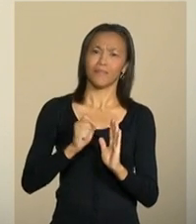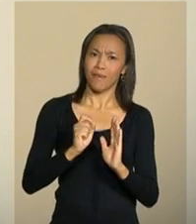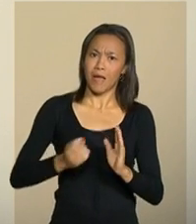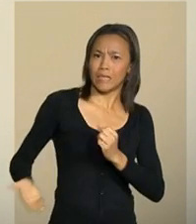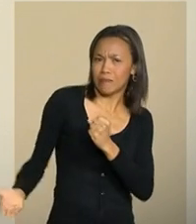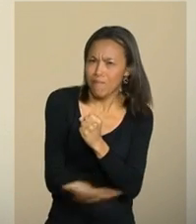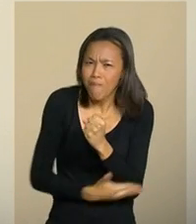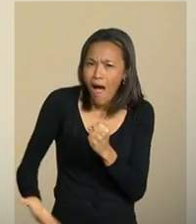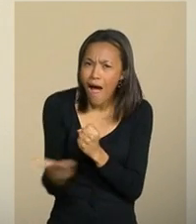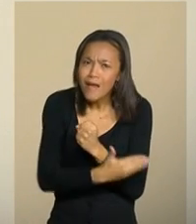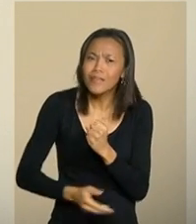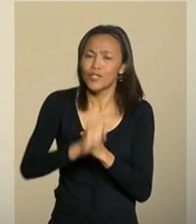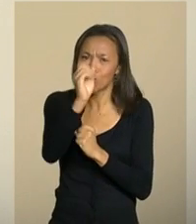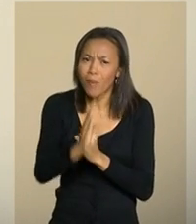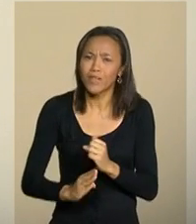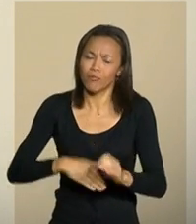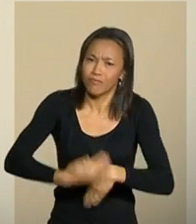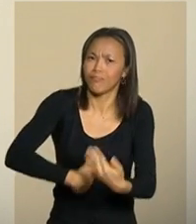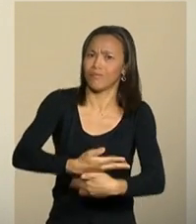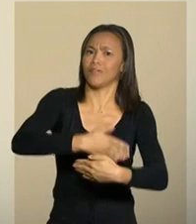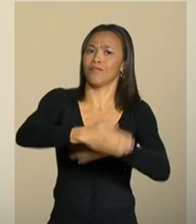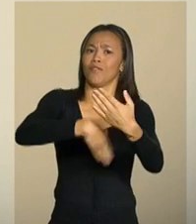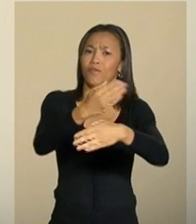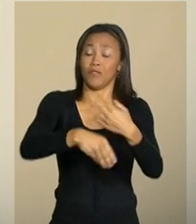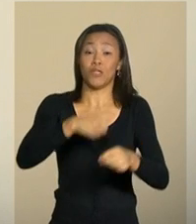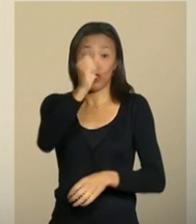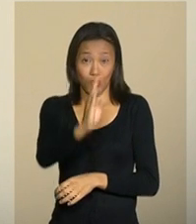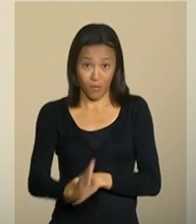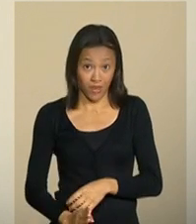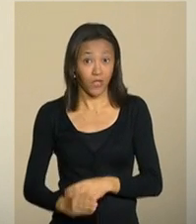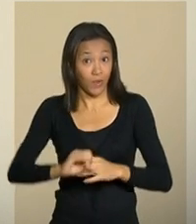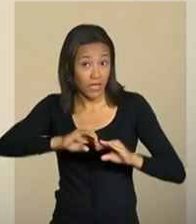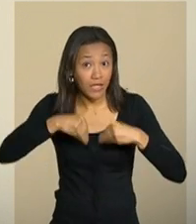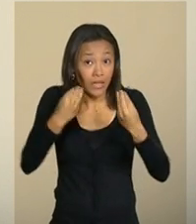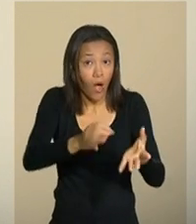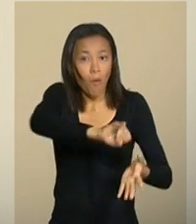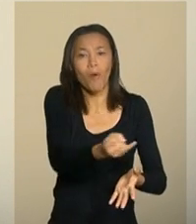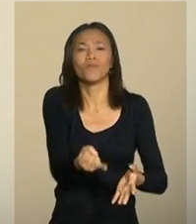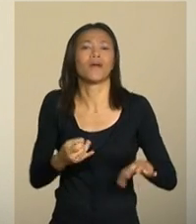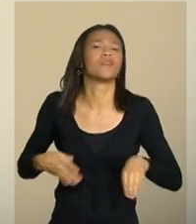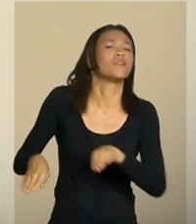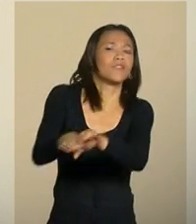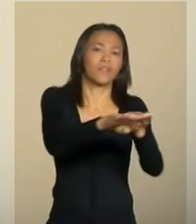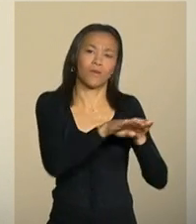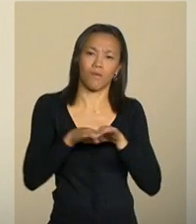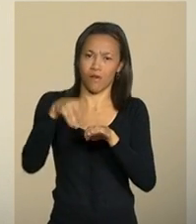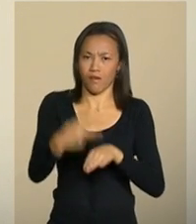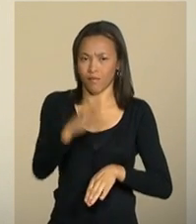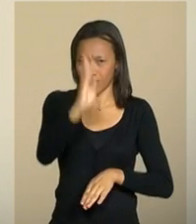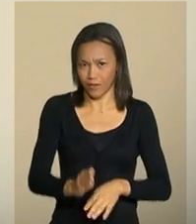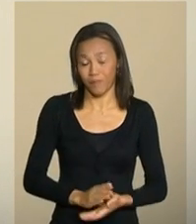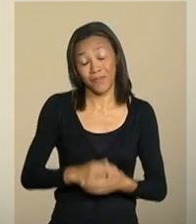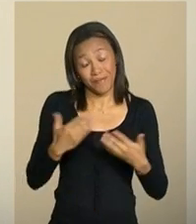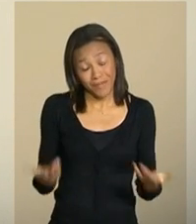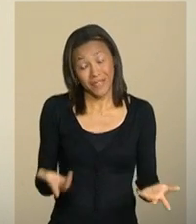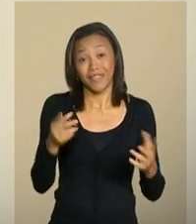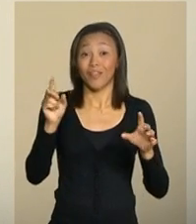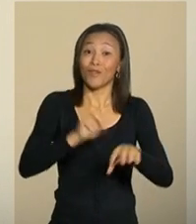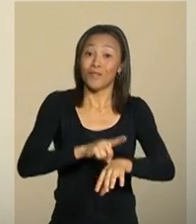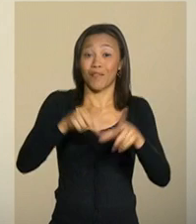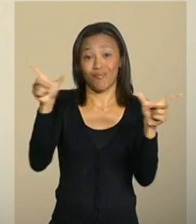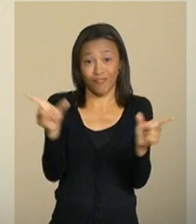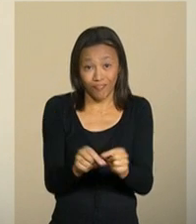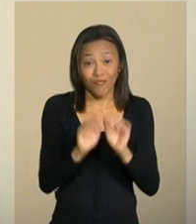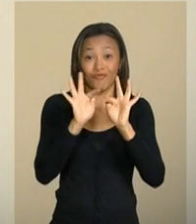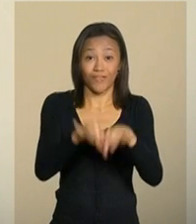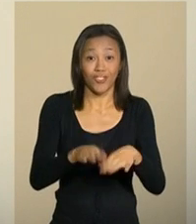bases sólidas de um Brasil desenvolvido de um Brasil com oportunidades para todos os brasileiros presidenta Infelizmente o nosso tempo